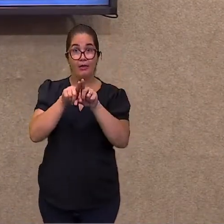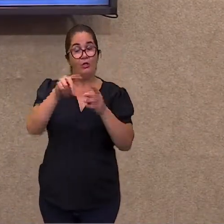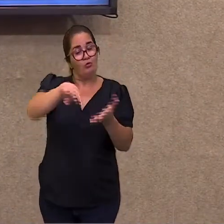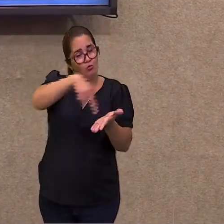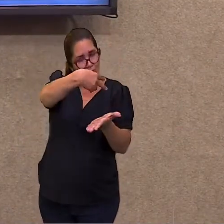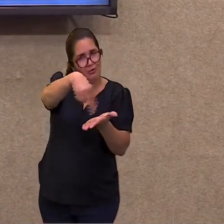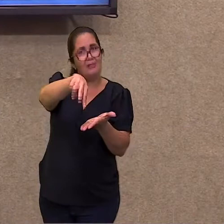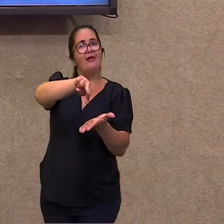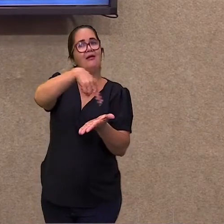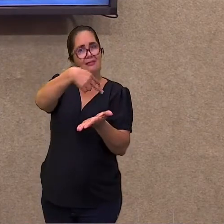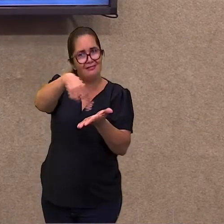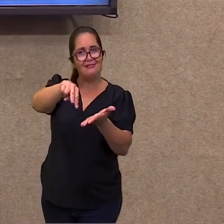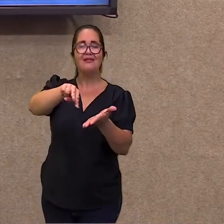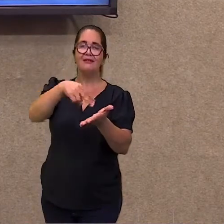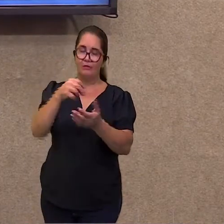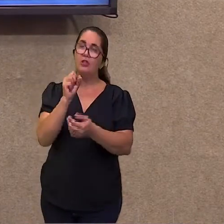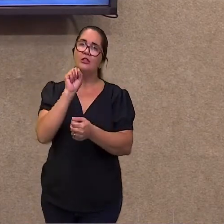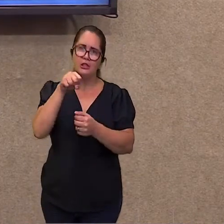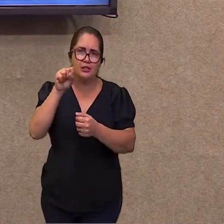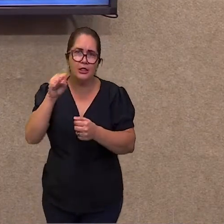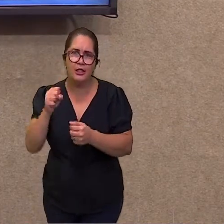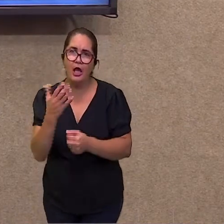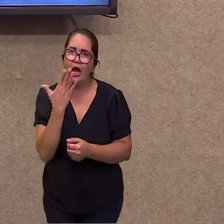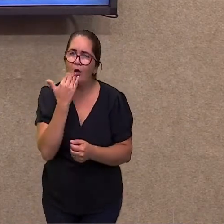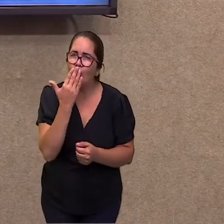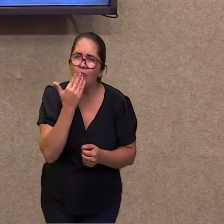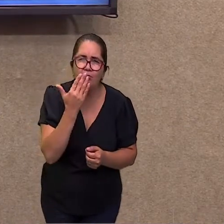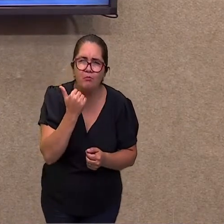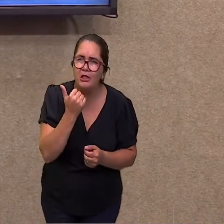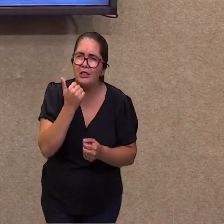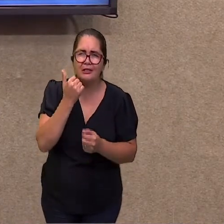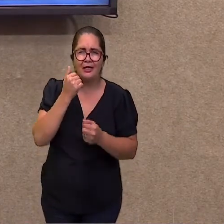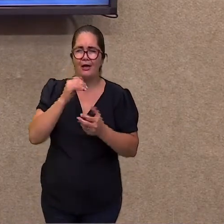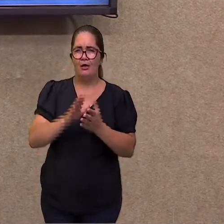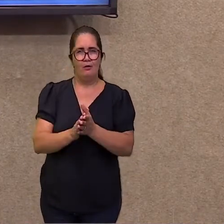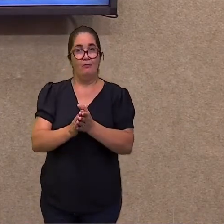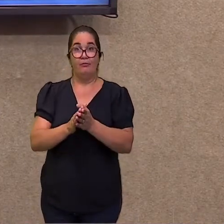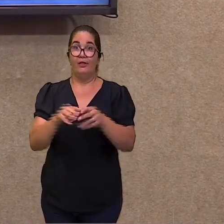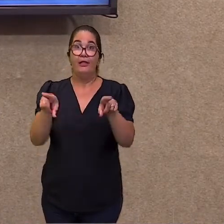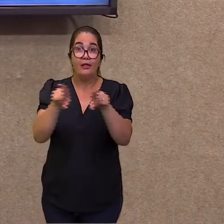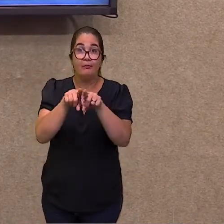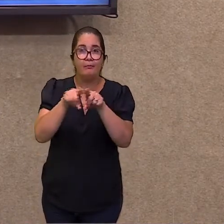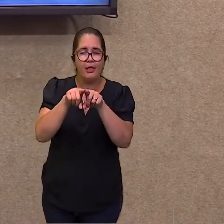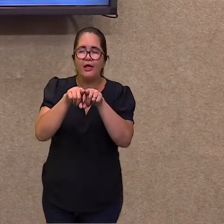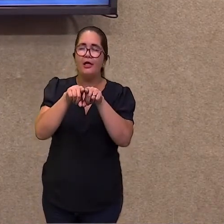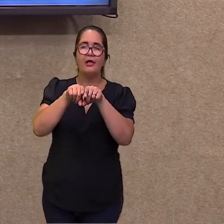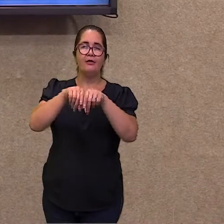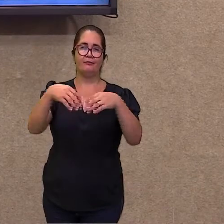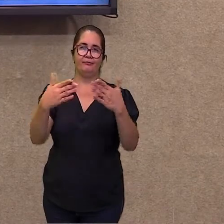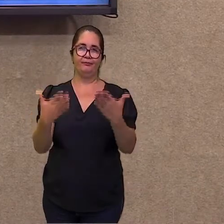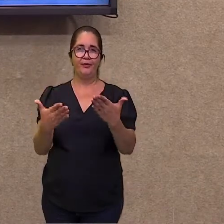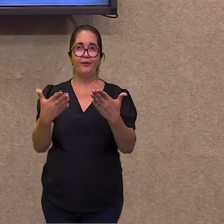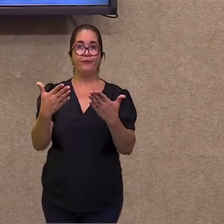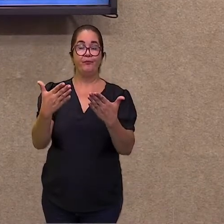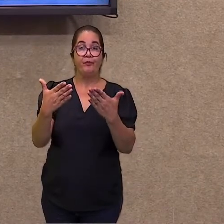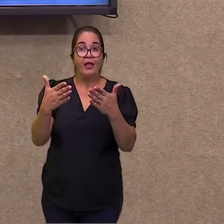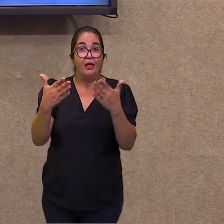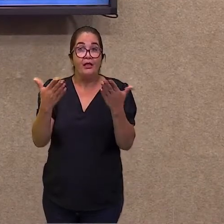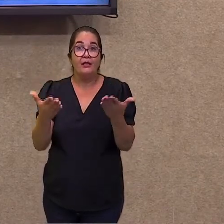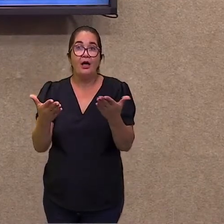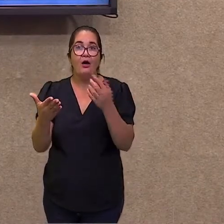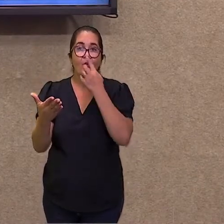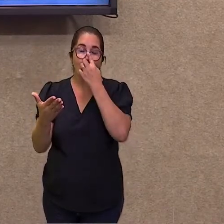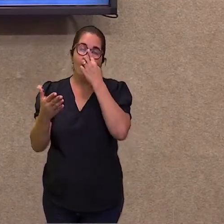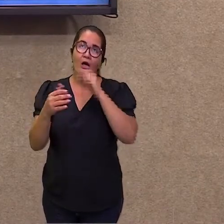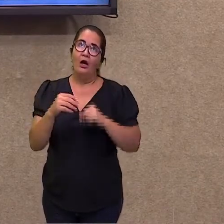indígena, ela tem muito a ver com o momento em que se vive. Por exemplo, quando um índio, né, está ali na